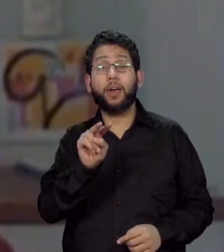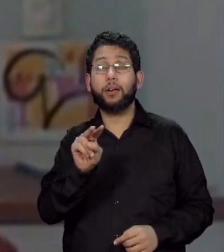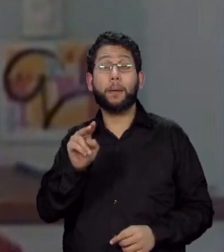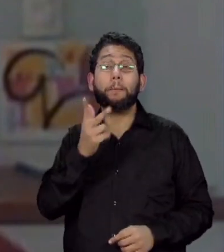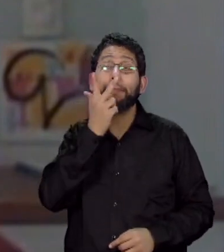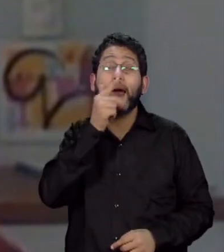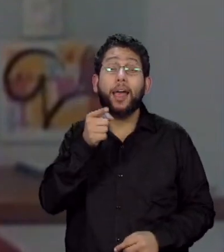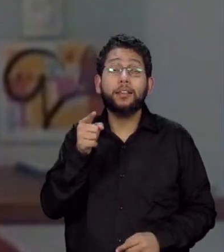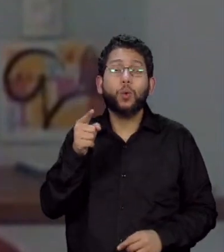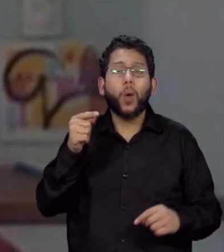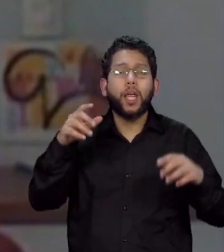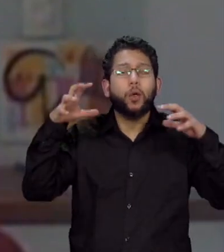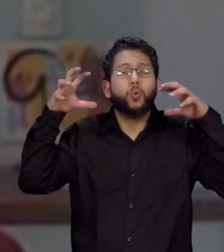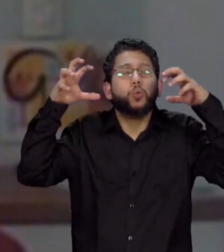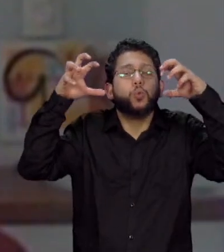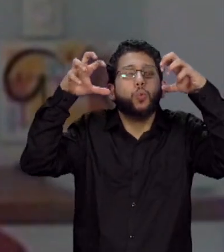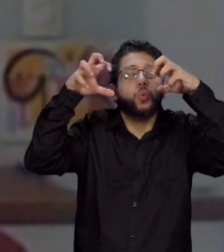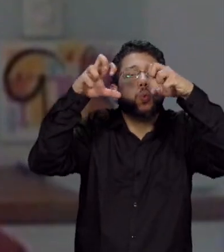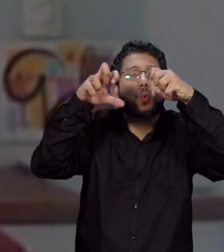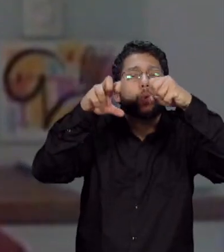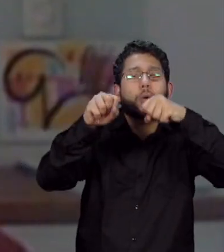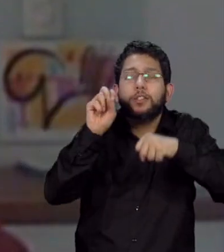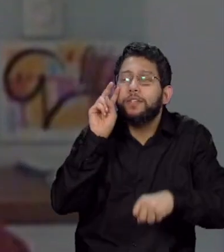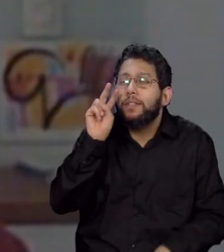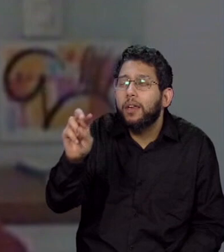desse túnel, né? A gente vê